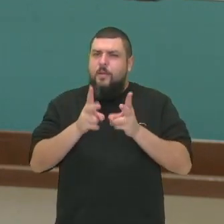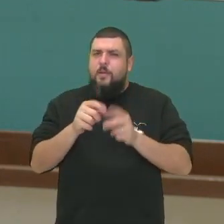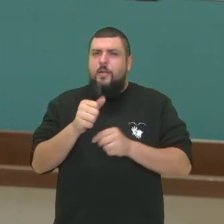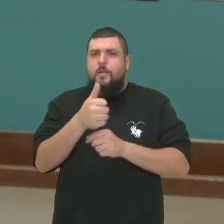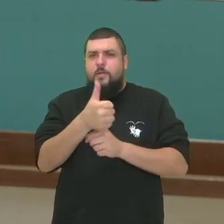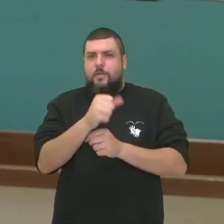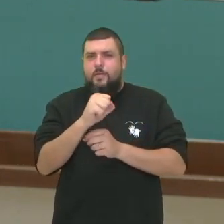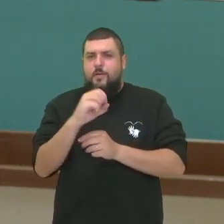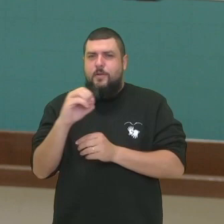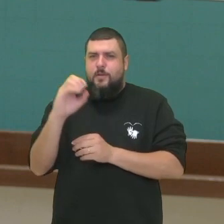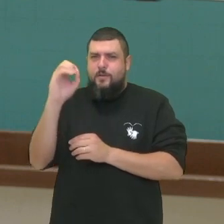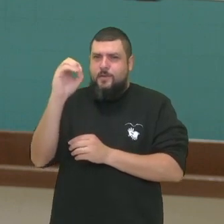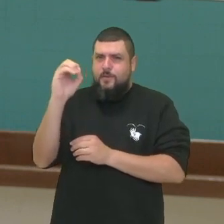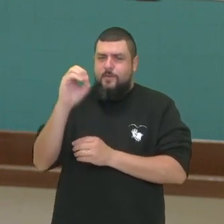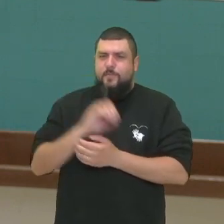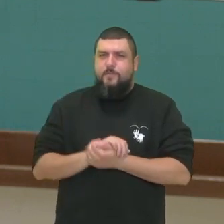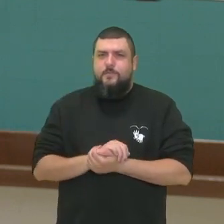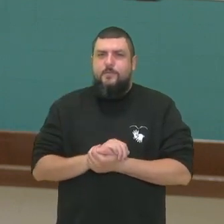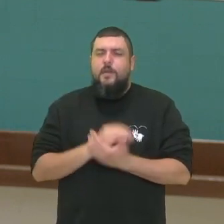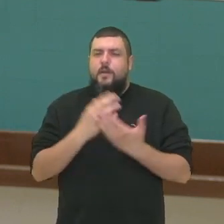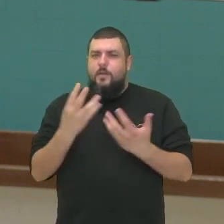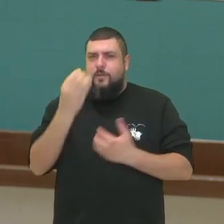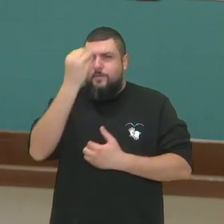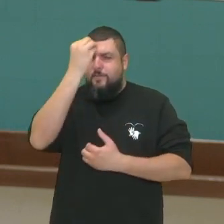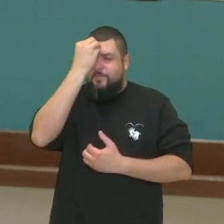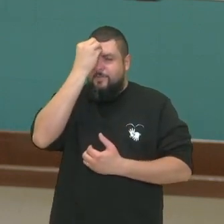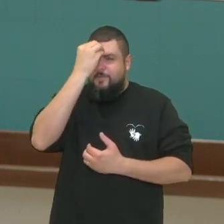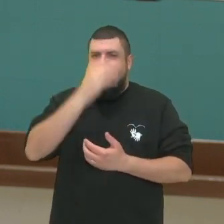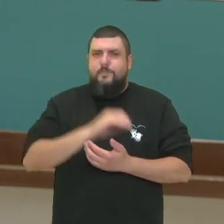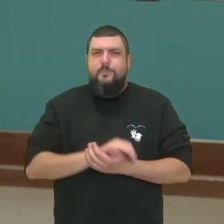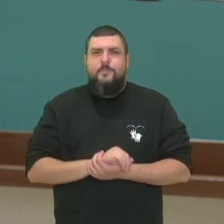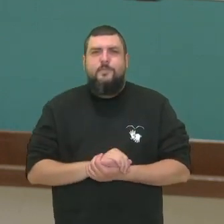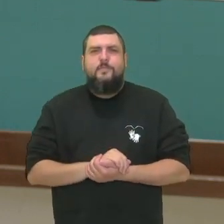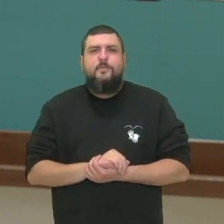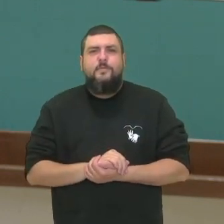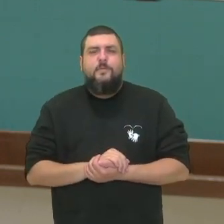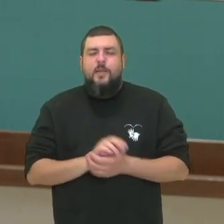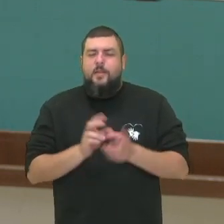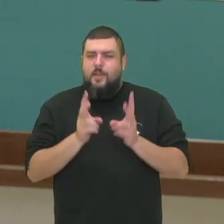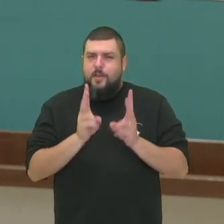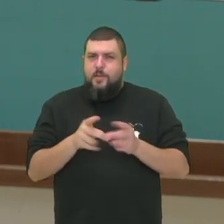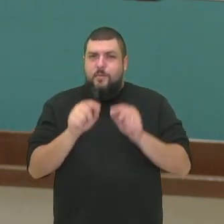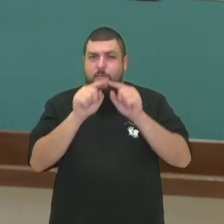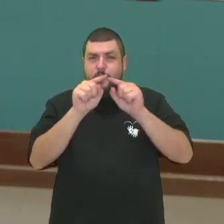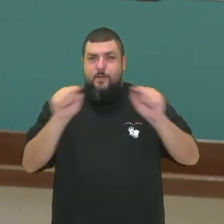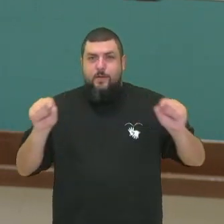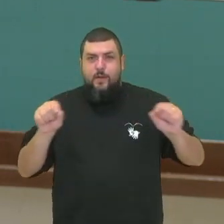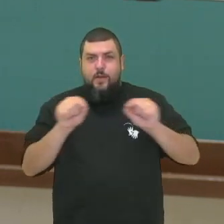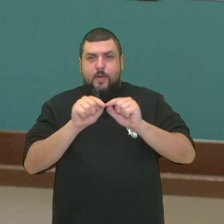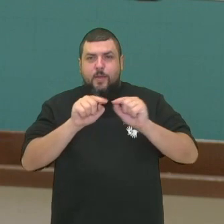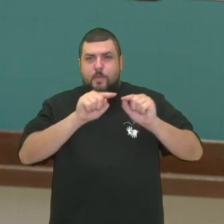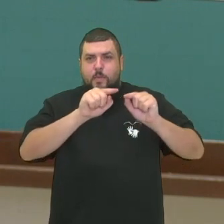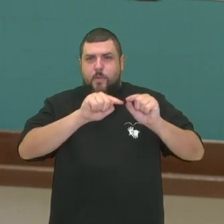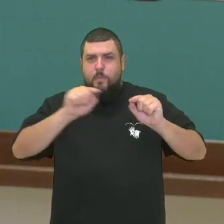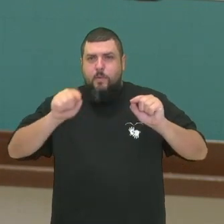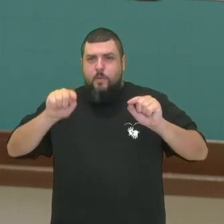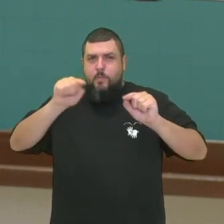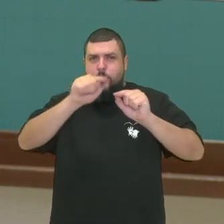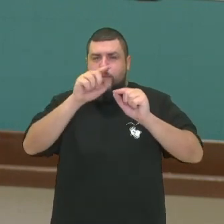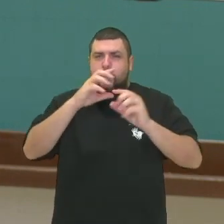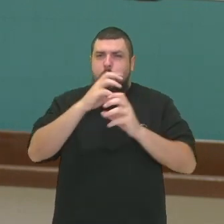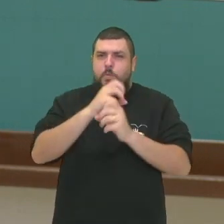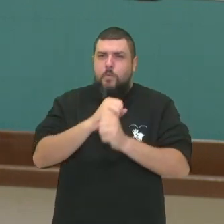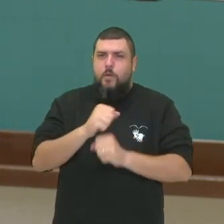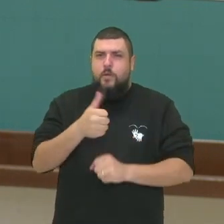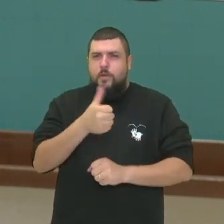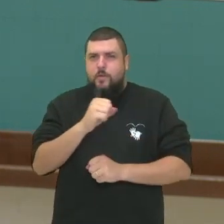graus. Isso mesmo, tá bom? Então, não esqueça. Sempre, sempre, sempre. A soma dos ângulos internos de um triângulo é 180 graus, tá joia? E